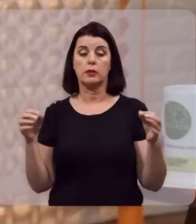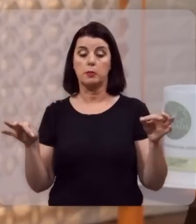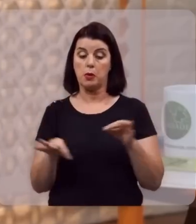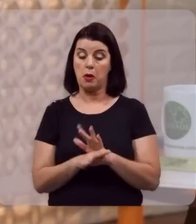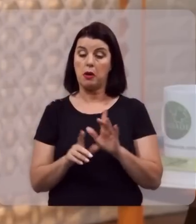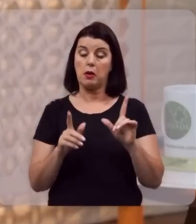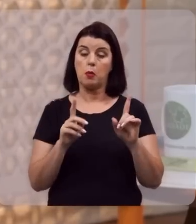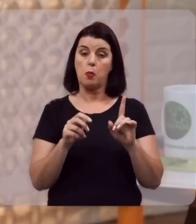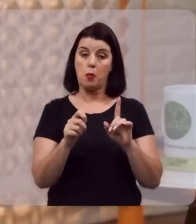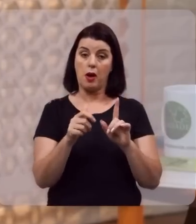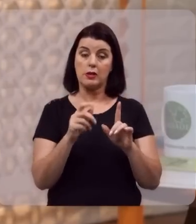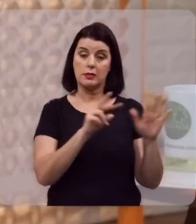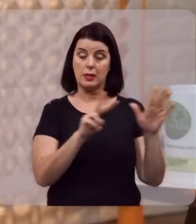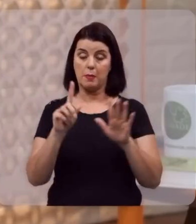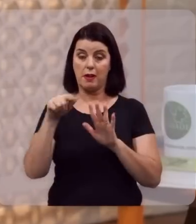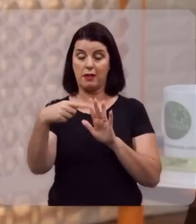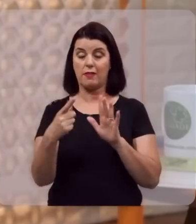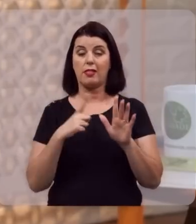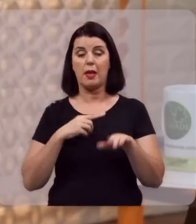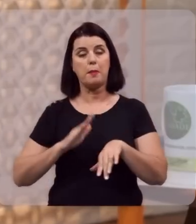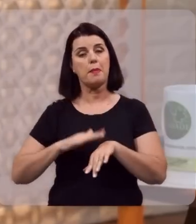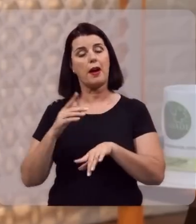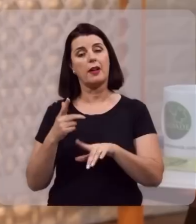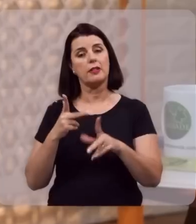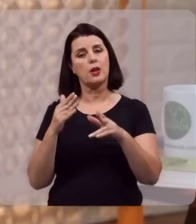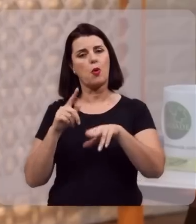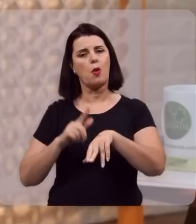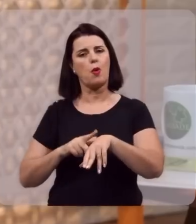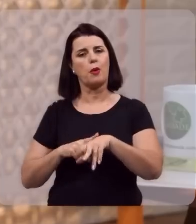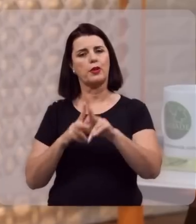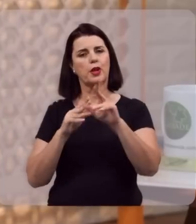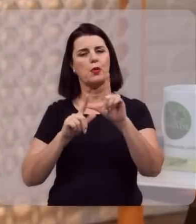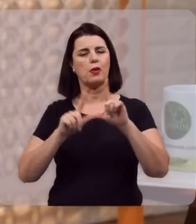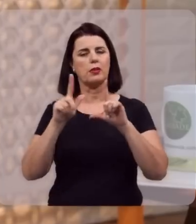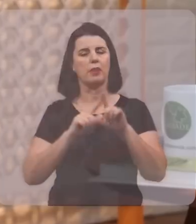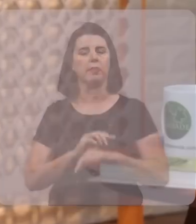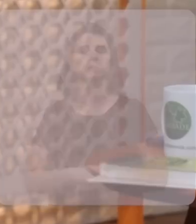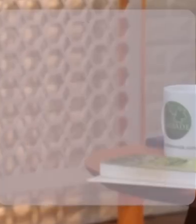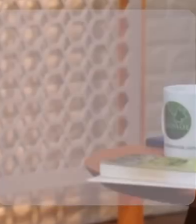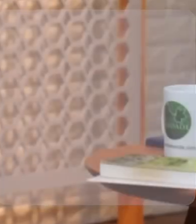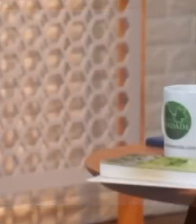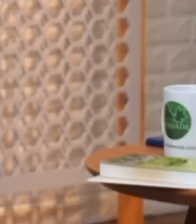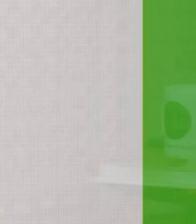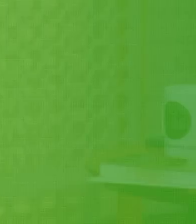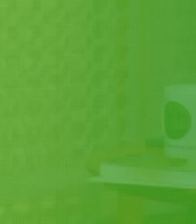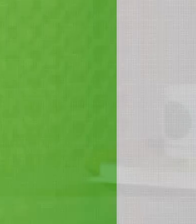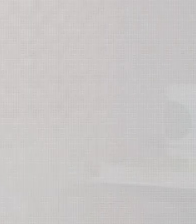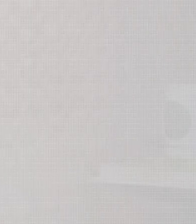Verdade e Vida vai ficando por aqui, mas semana que vem tem mais, no mesmo horário e no mesmo canal.